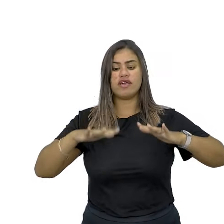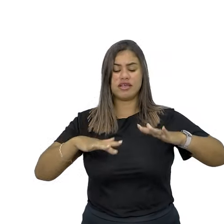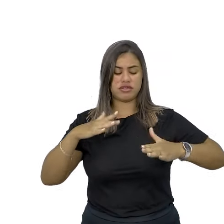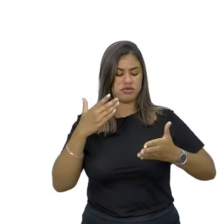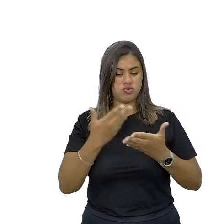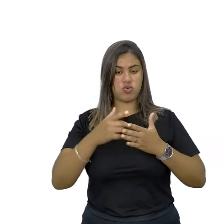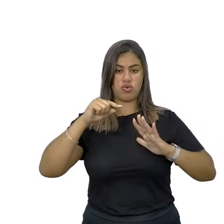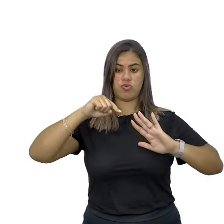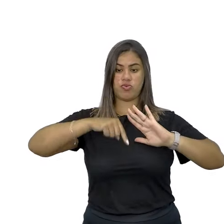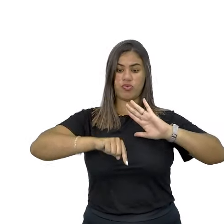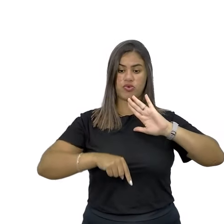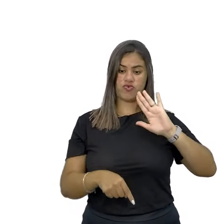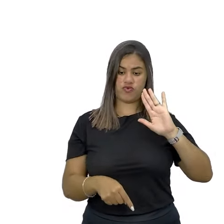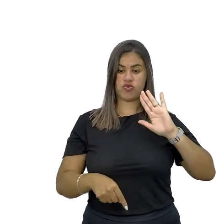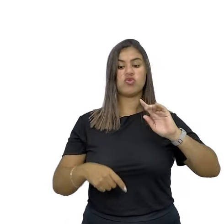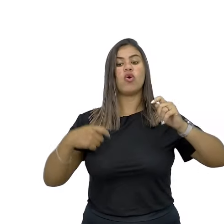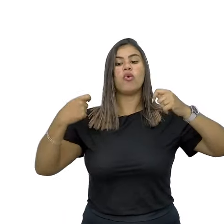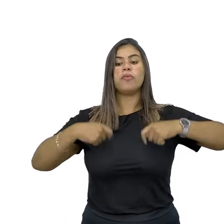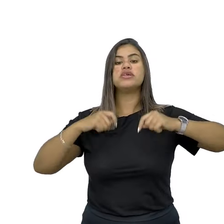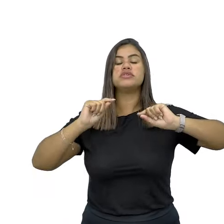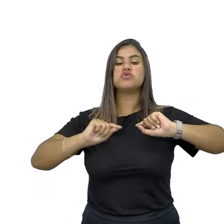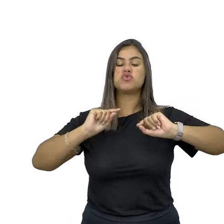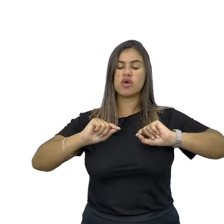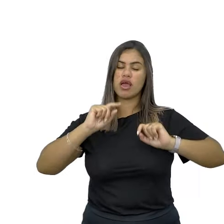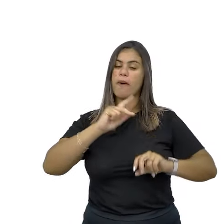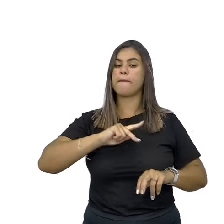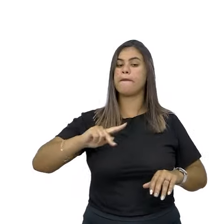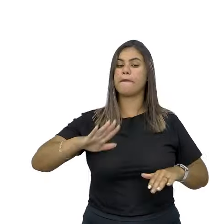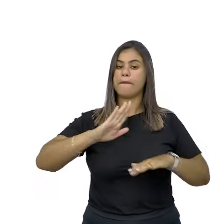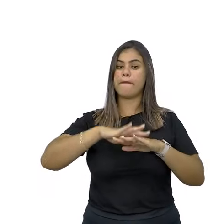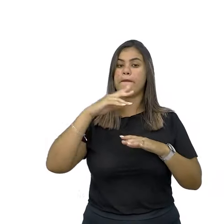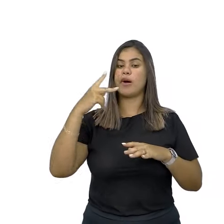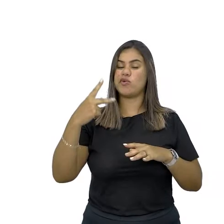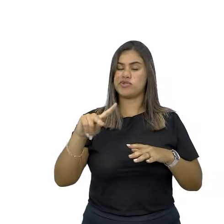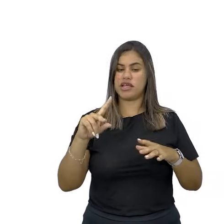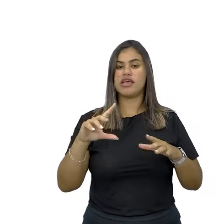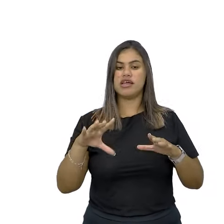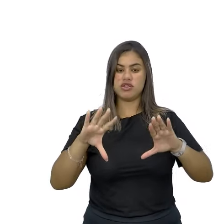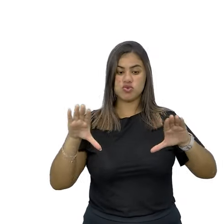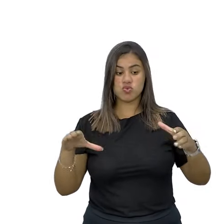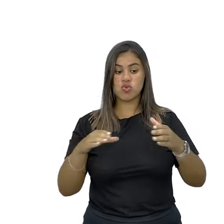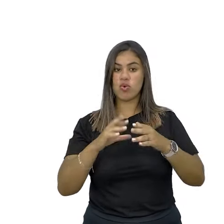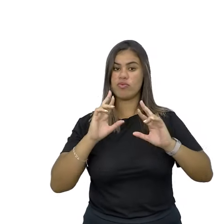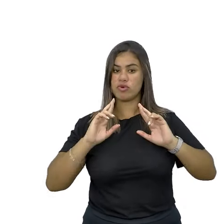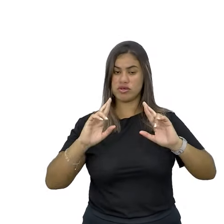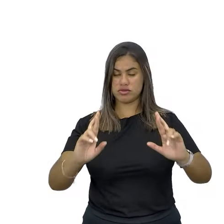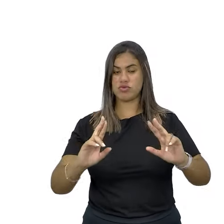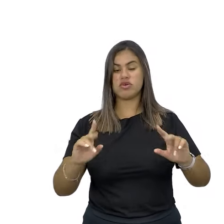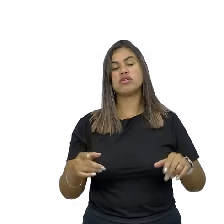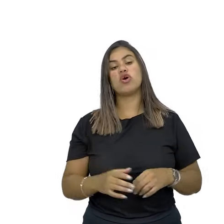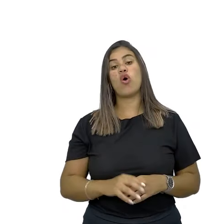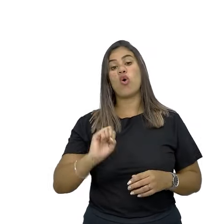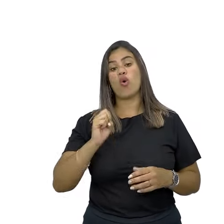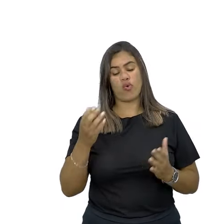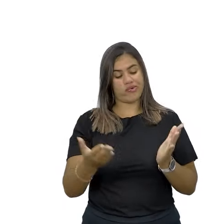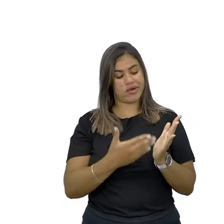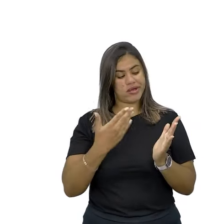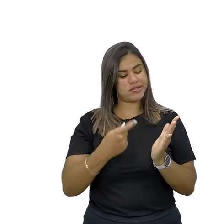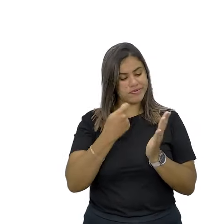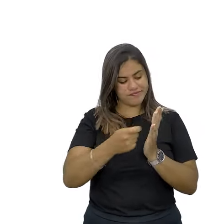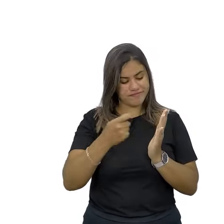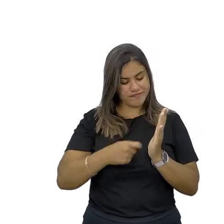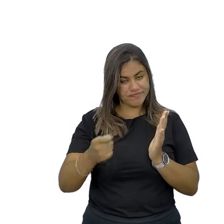é importante que o professor resolva coletivamente ou corrija no caderno.